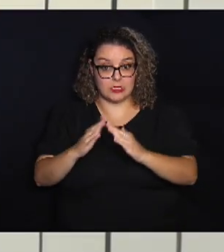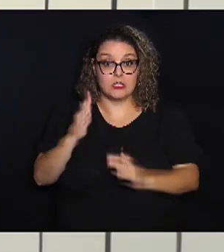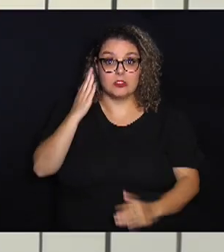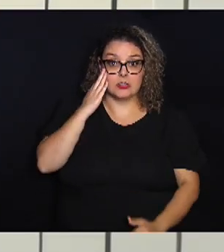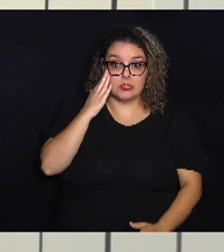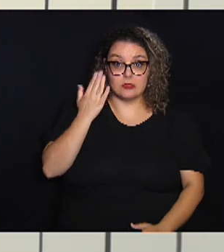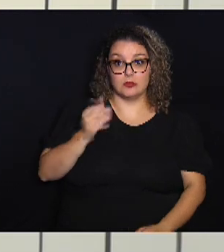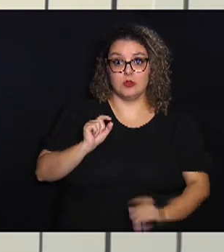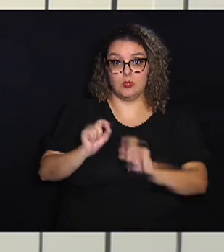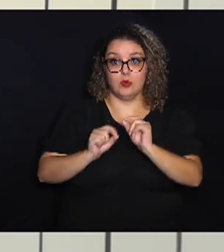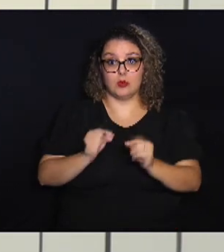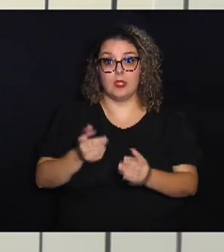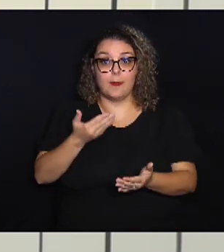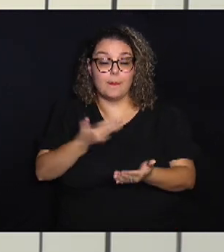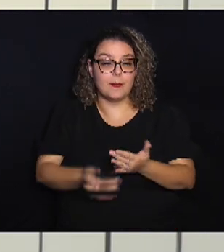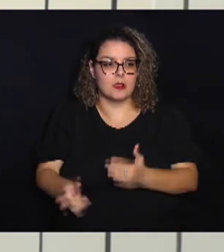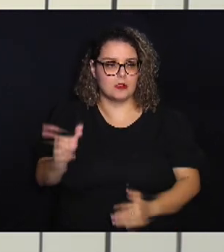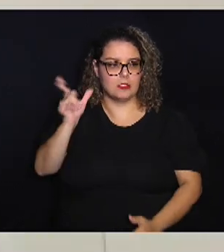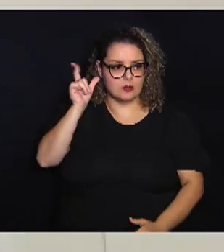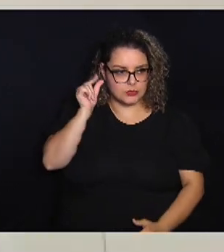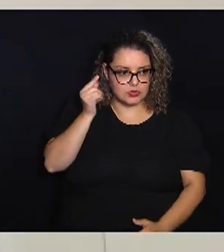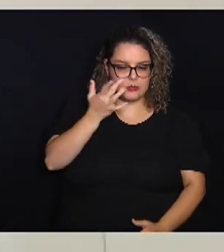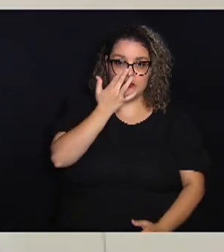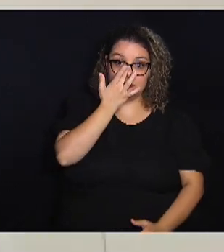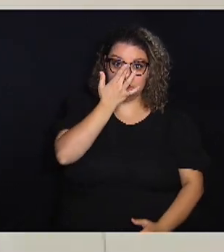o que é a perda auditiva.